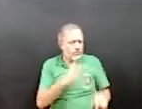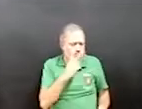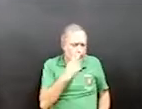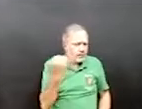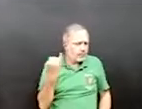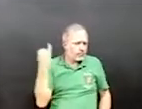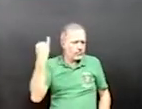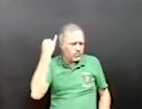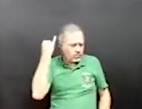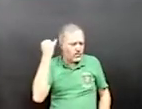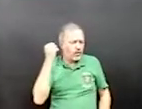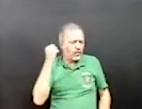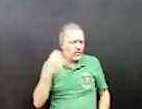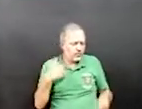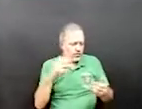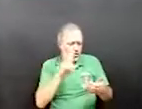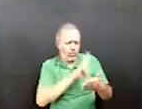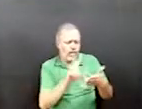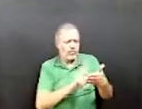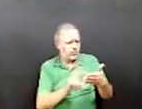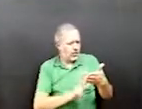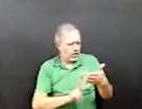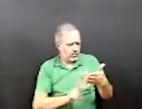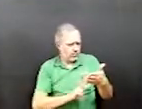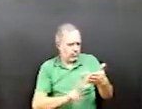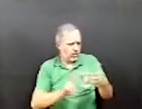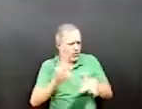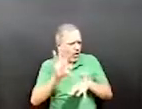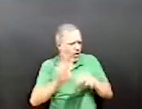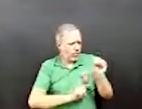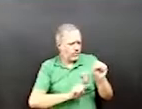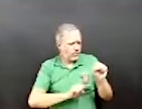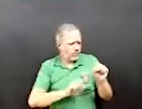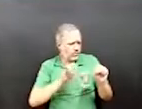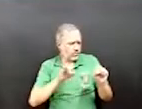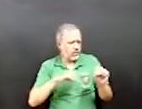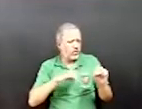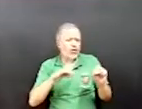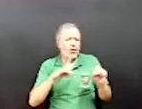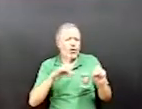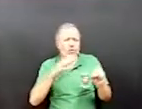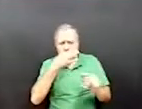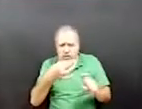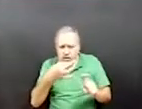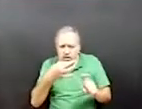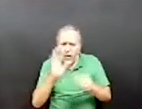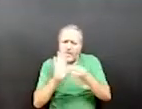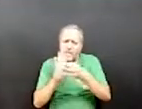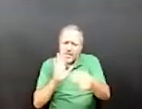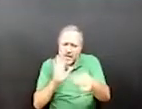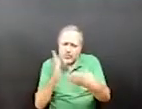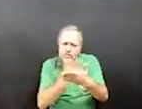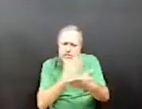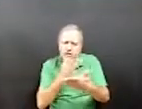as pessoas cultivem o hábito de leitura, para sua formação. E se o senhor teria algum livro para deixar aí como recomendação, um livro que marcou